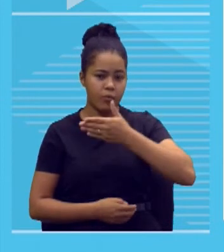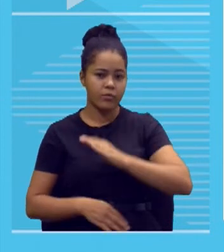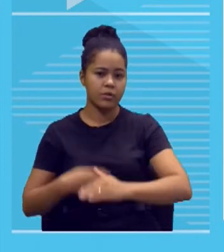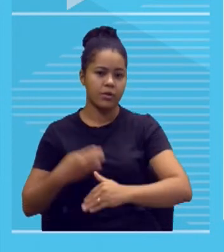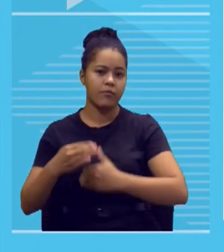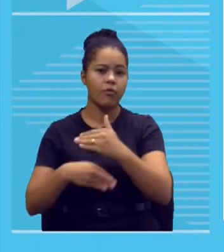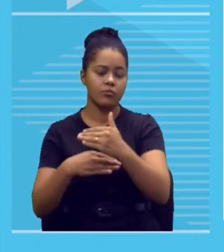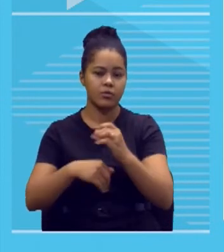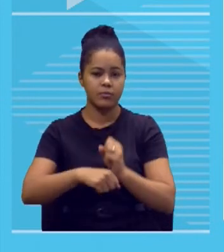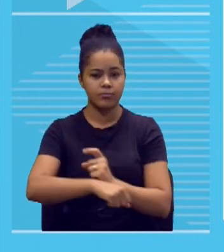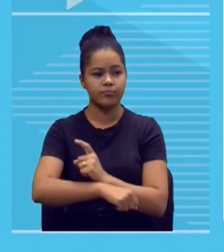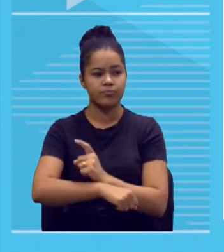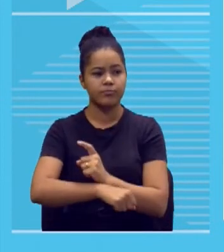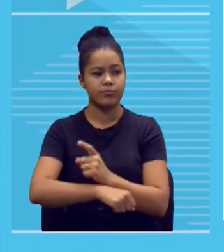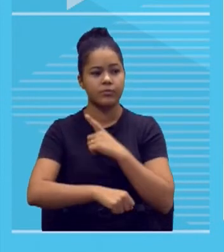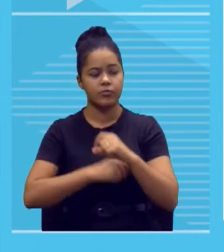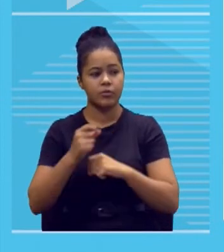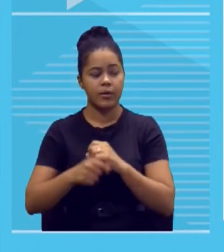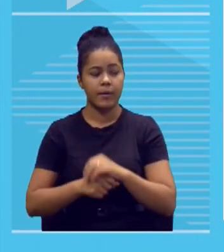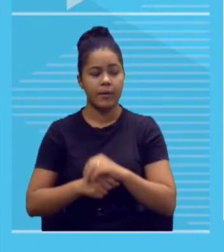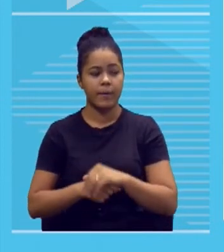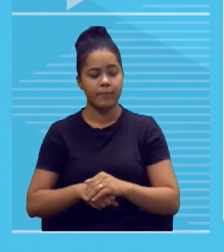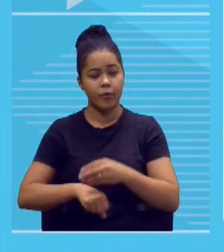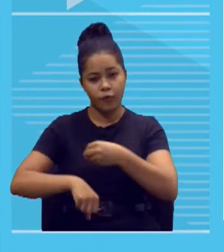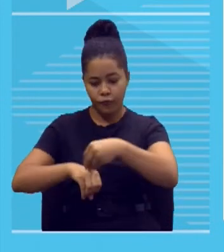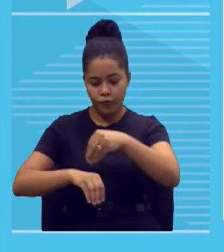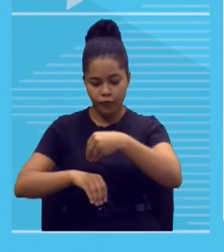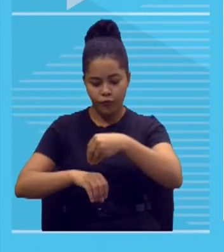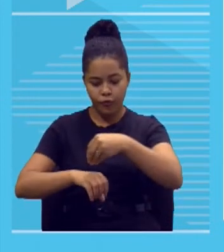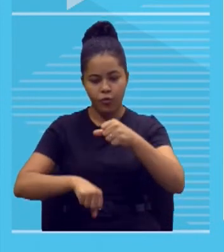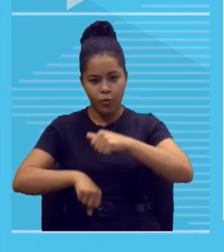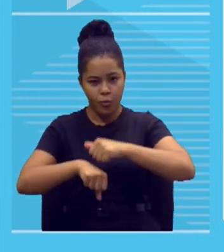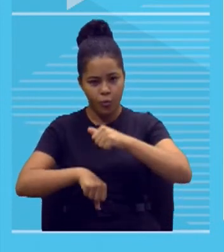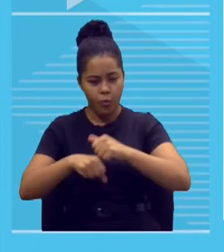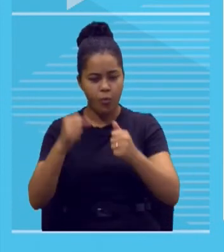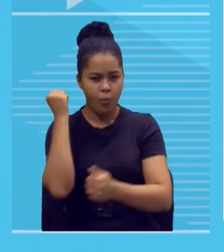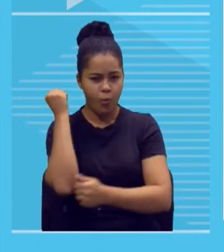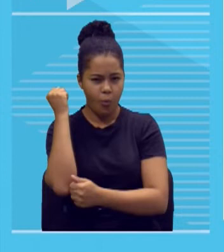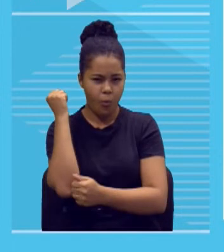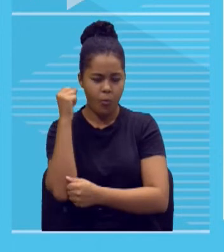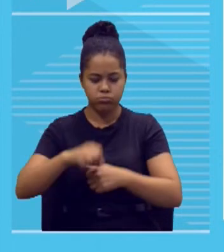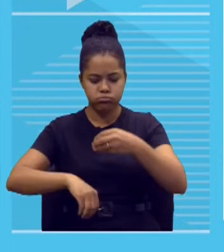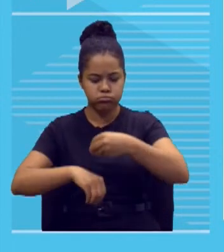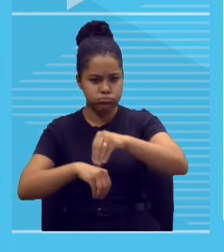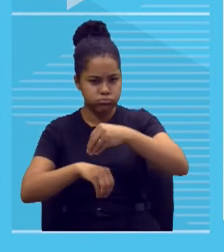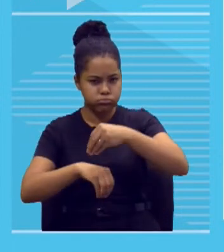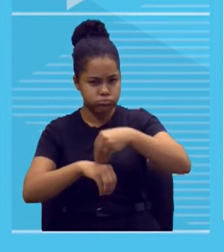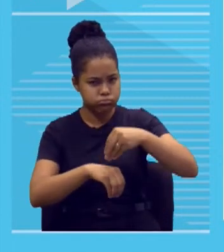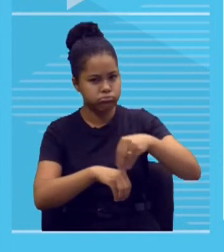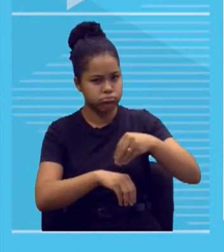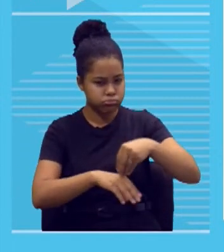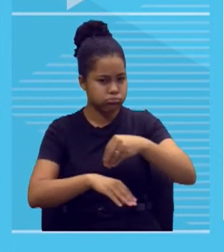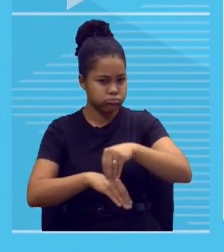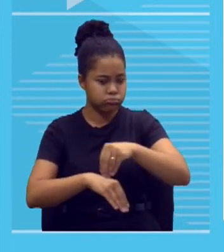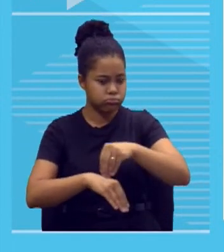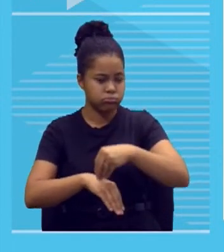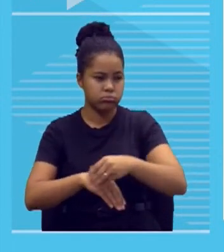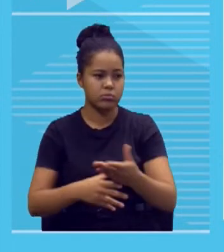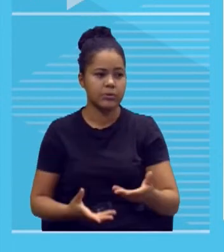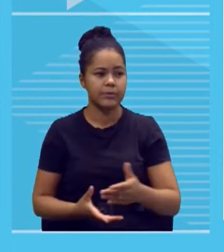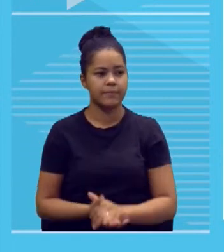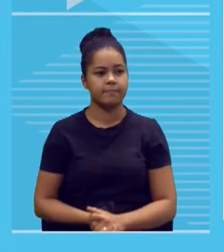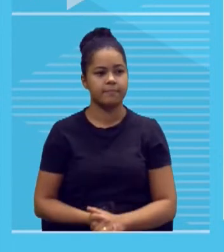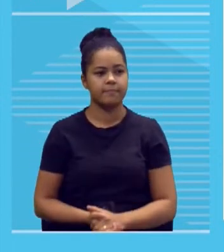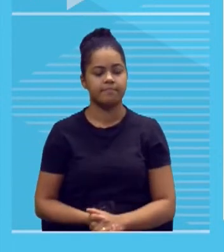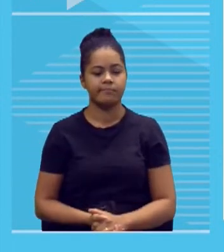primeiro deles registros fósseis Ah e por falar em registos fósseis a